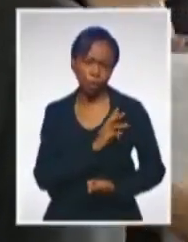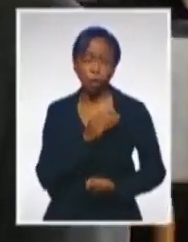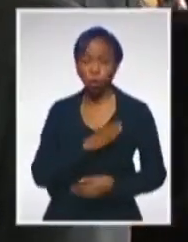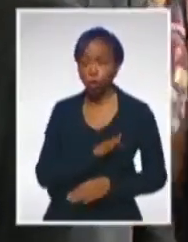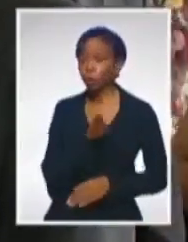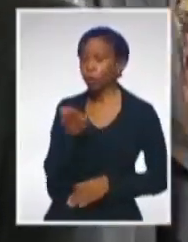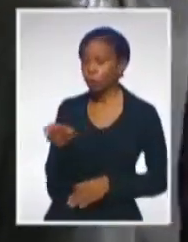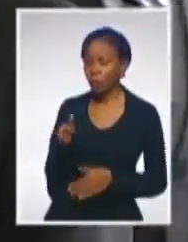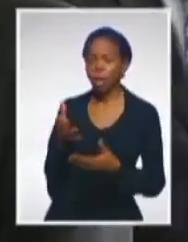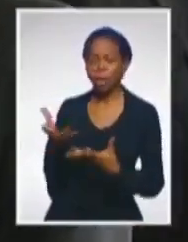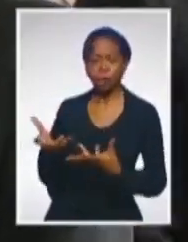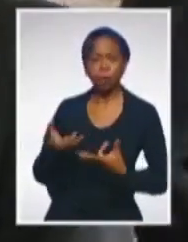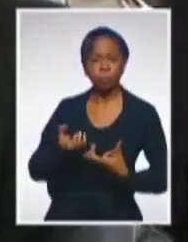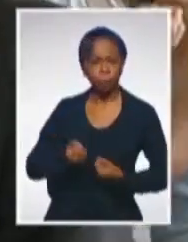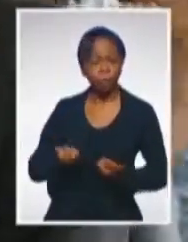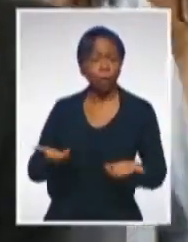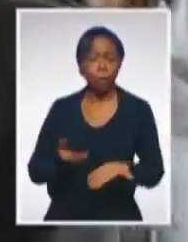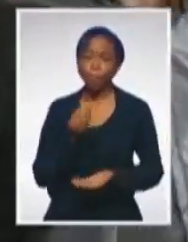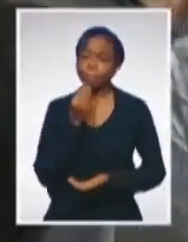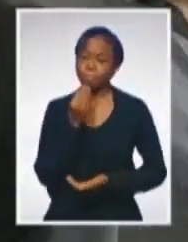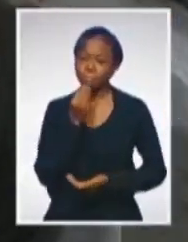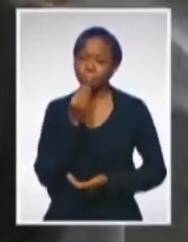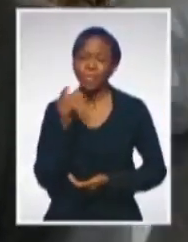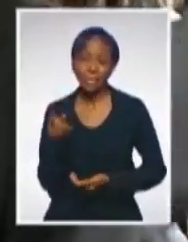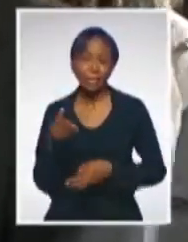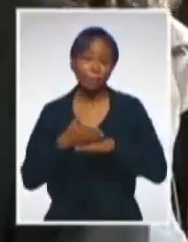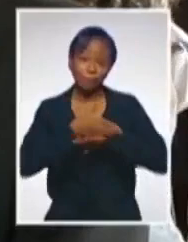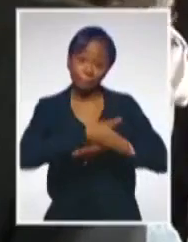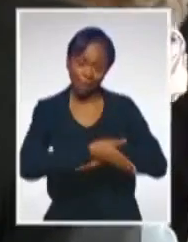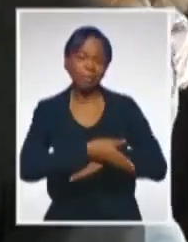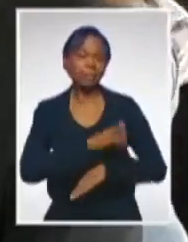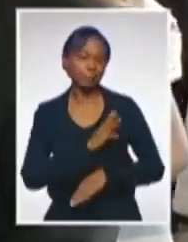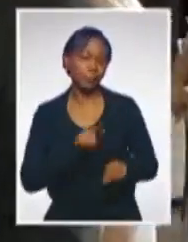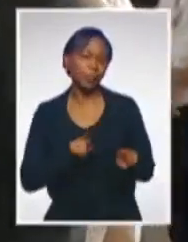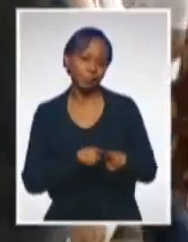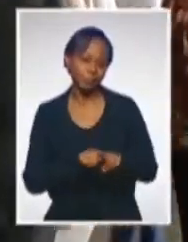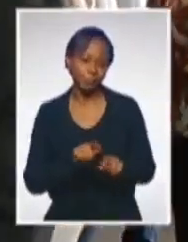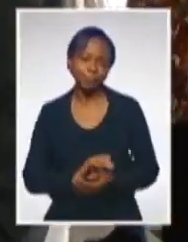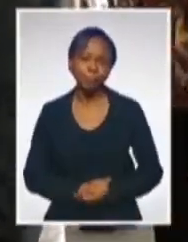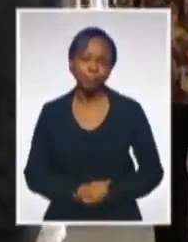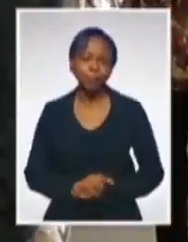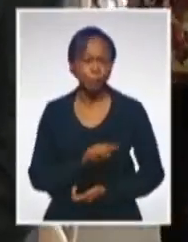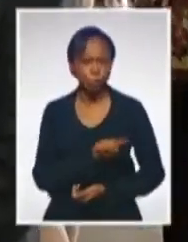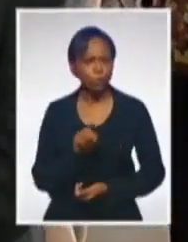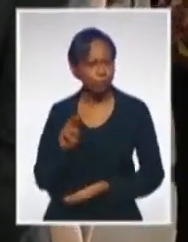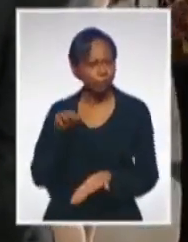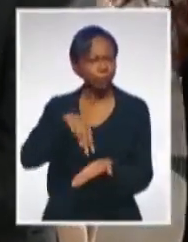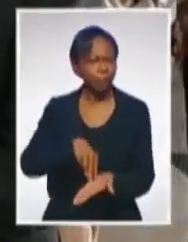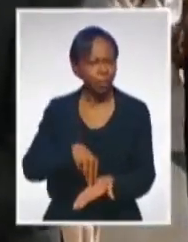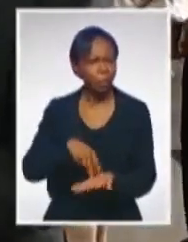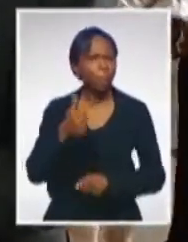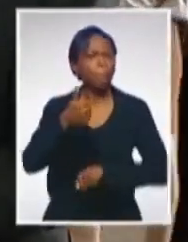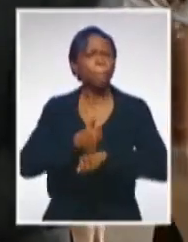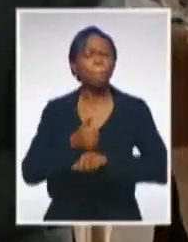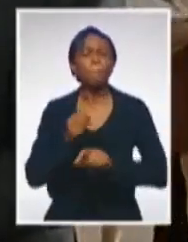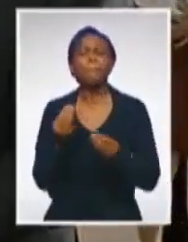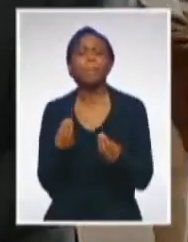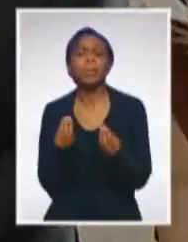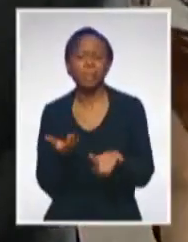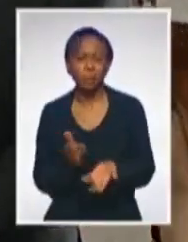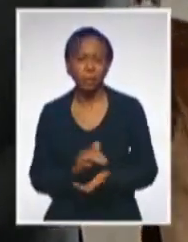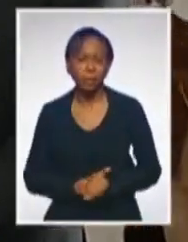esperamos agora, como governador, recebê-lo em Três Corações. Os senhores fizeram questão de vir à posse para quê? É justamente